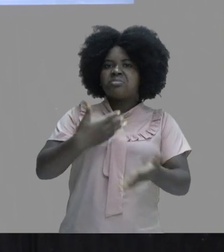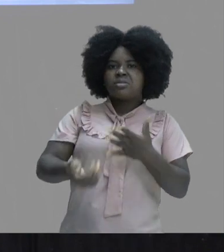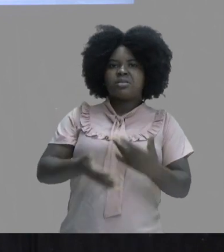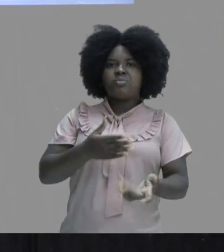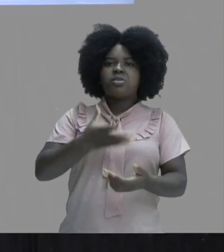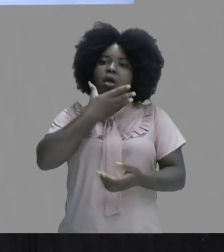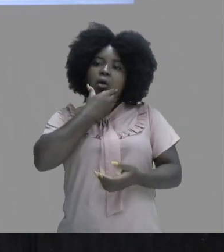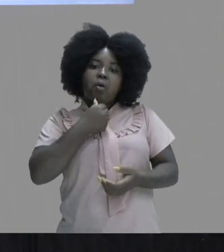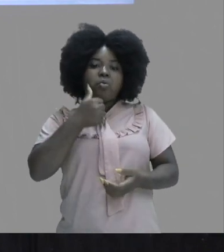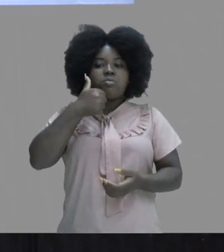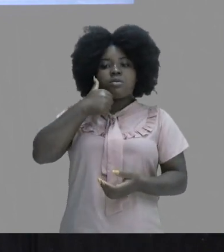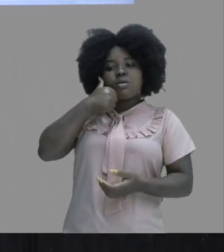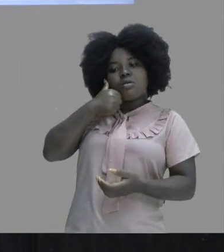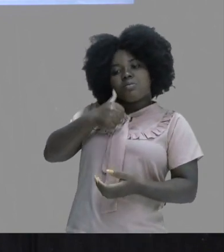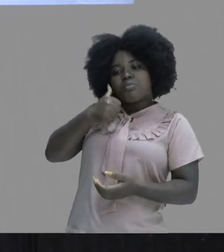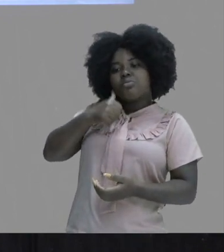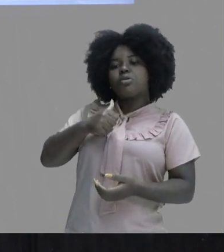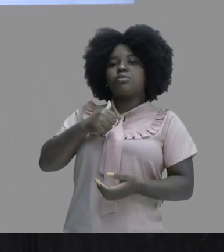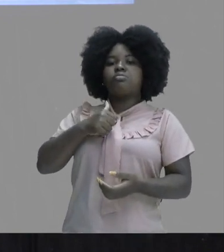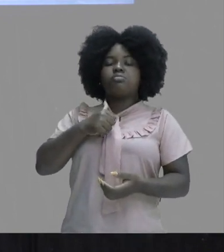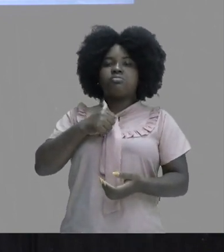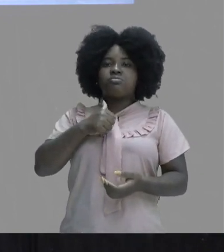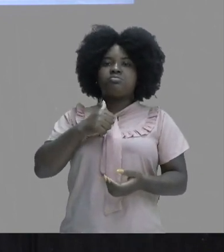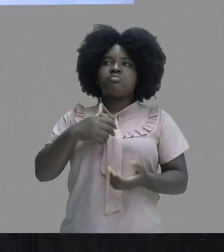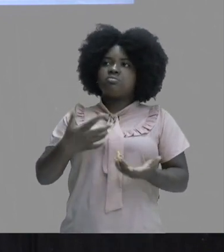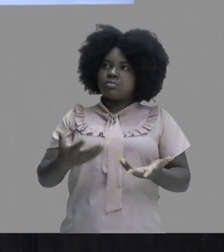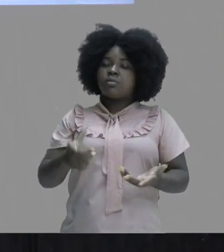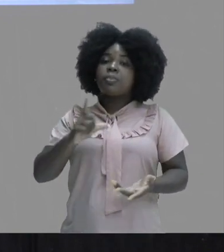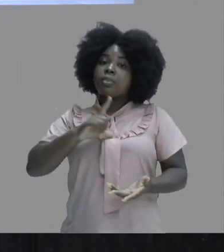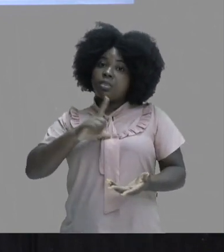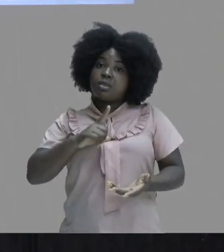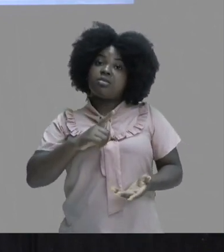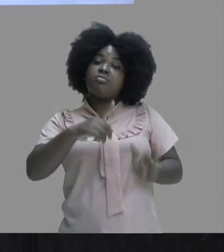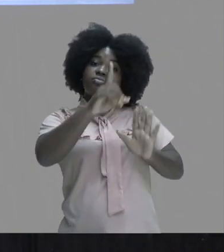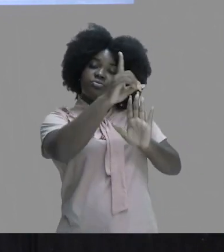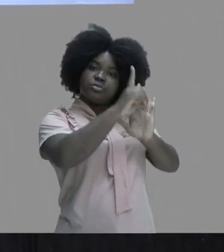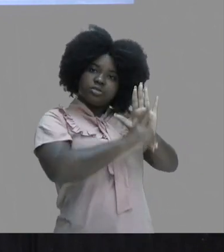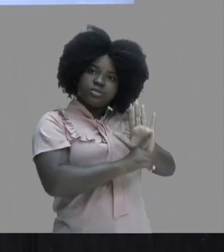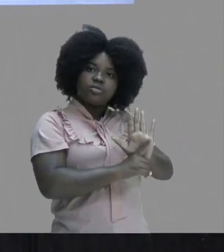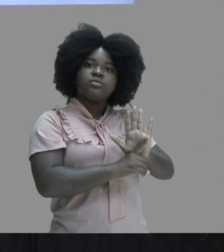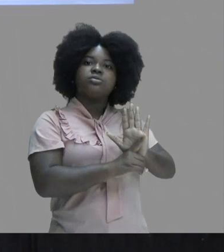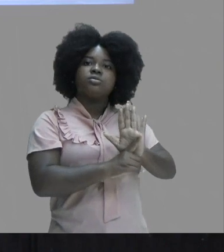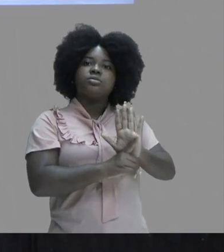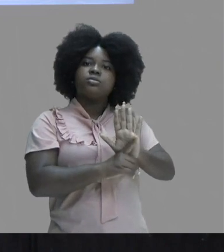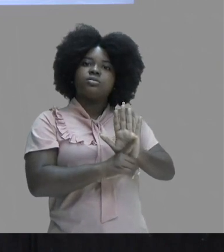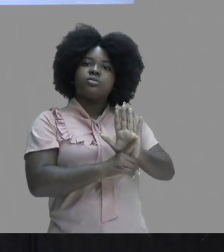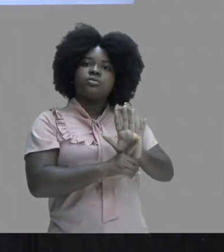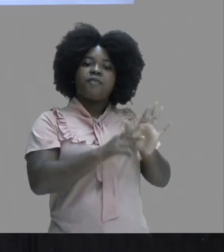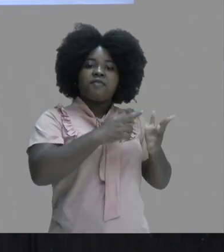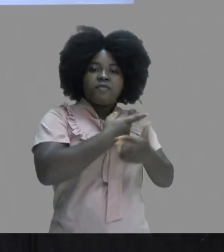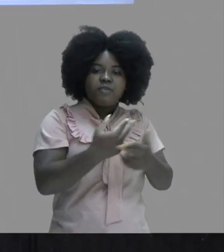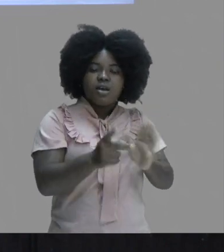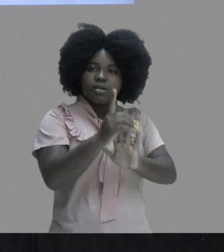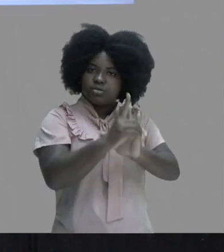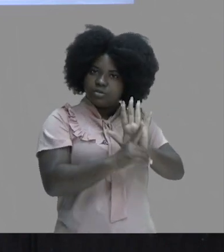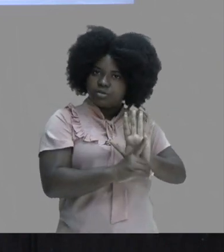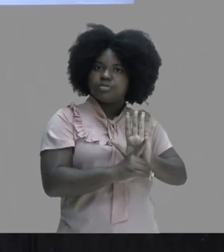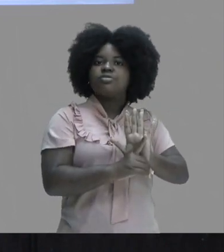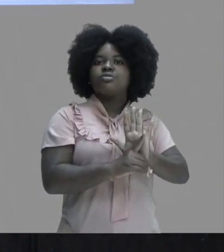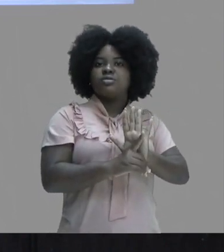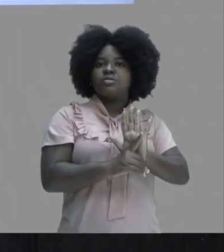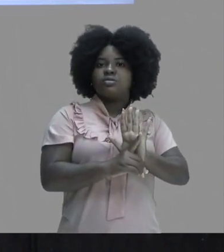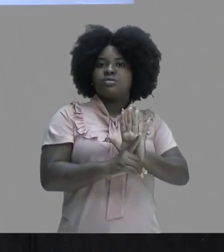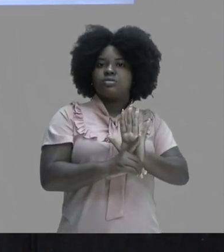qualquer critério de distinção, existe um conjunto de direitos que devem servir, que devem